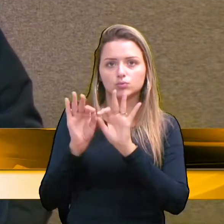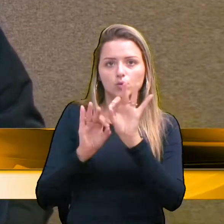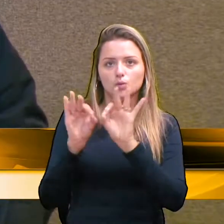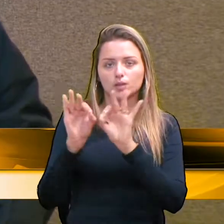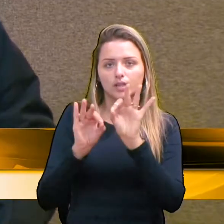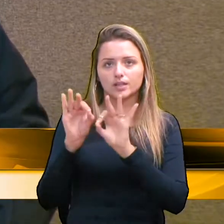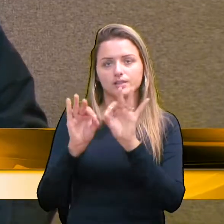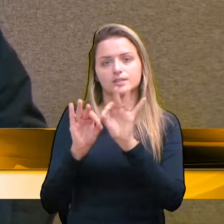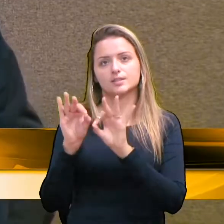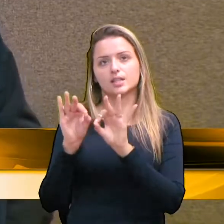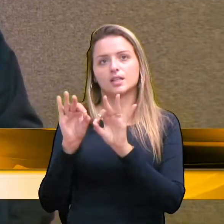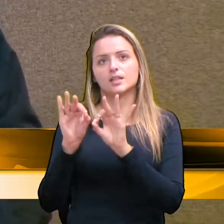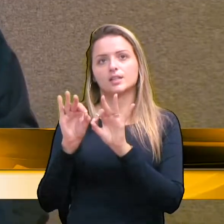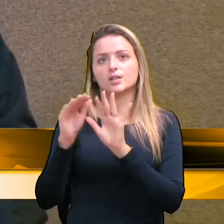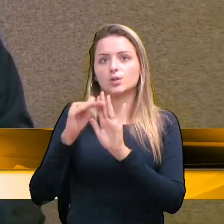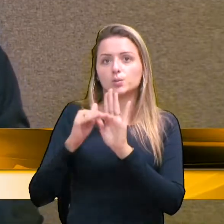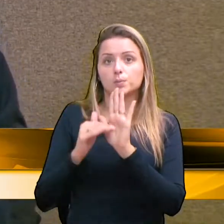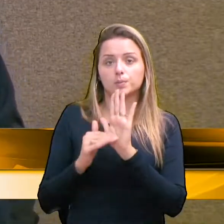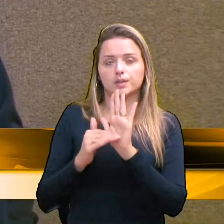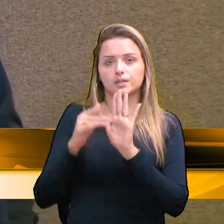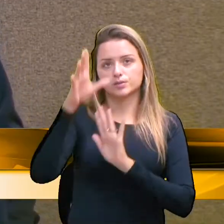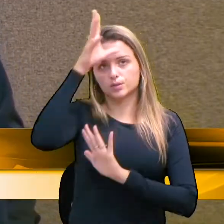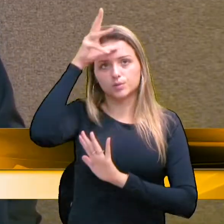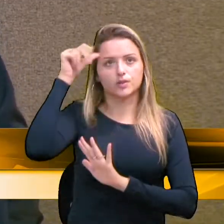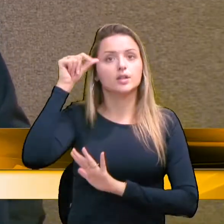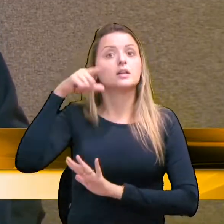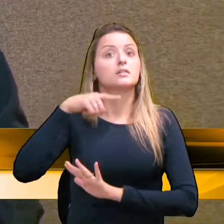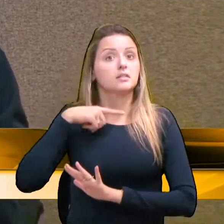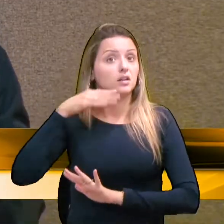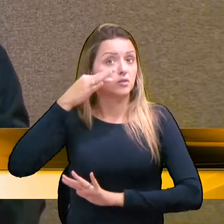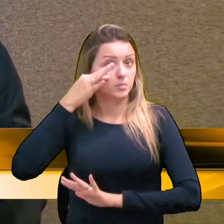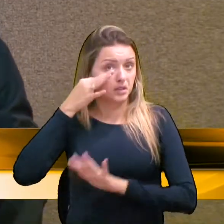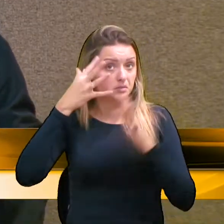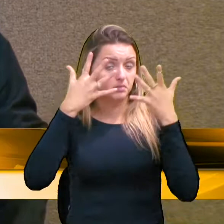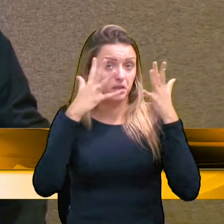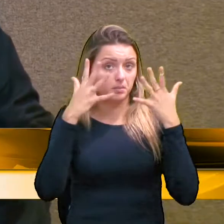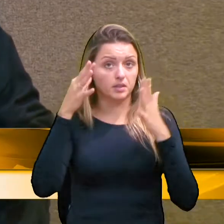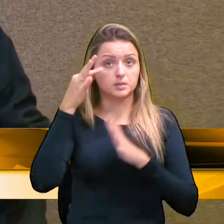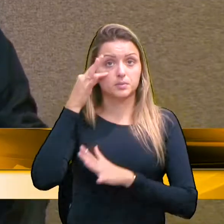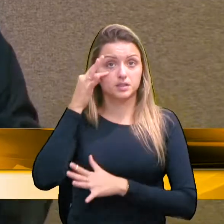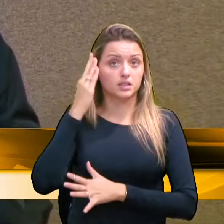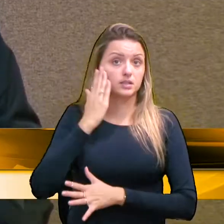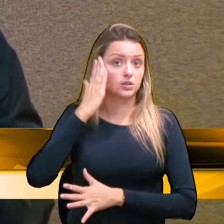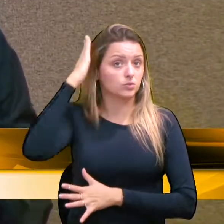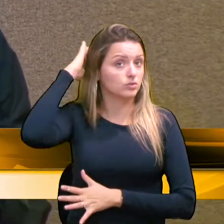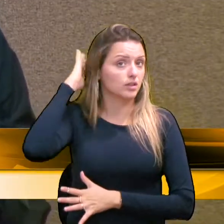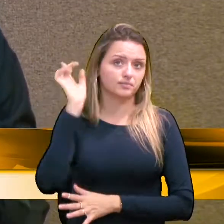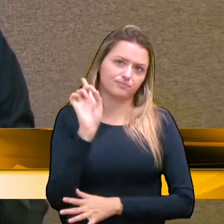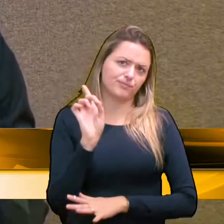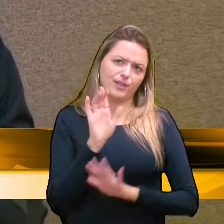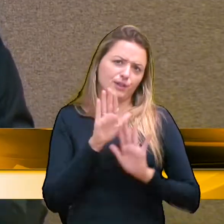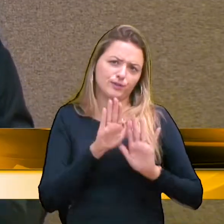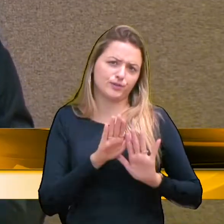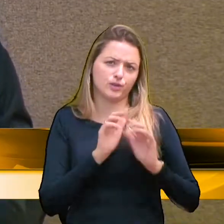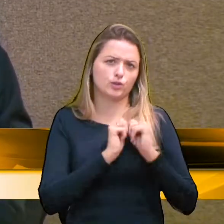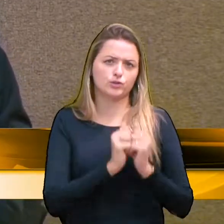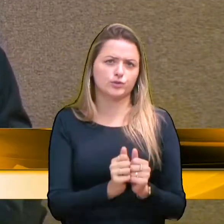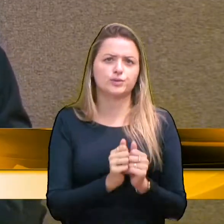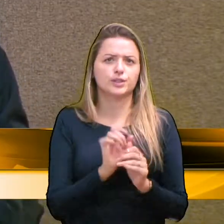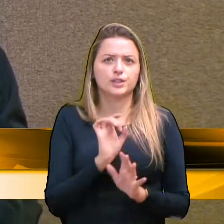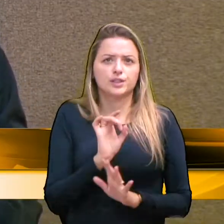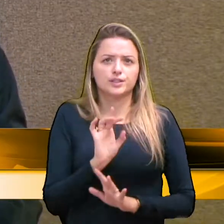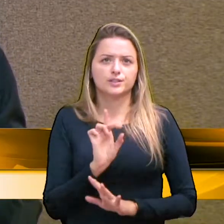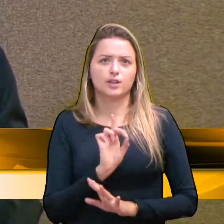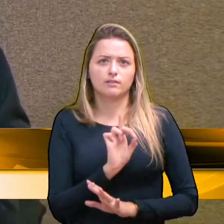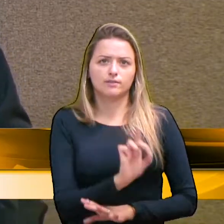elogio o esforço da administração, houve a presença do próprio prefeito, que embora não permaneceu conosco, né, deu uma de dente